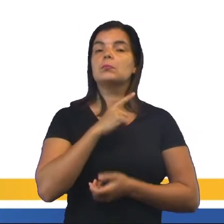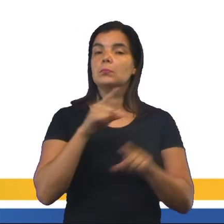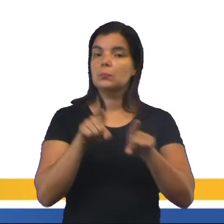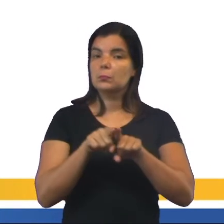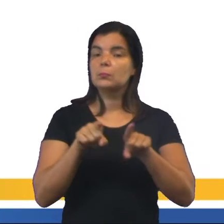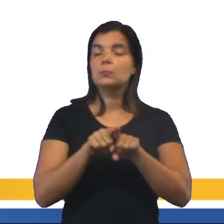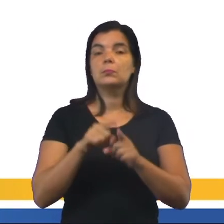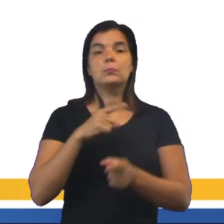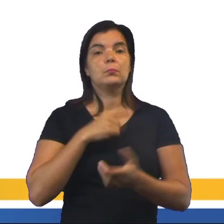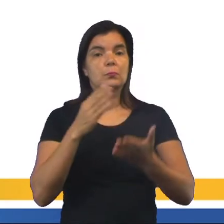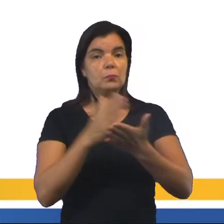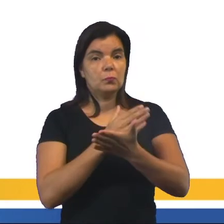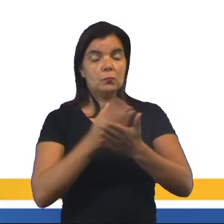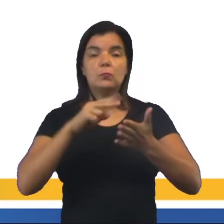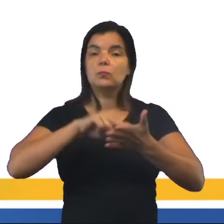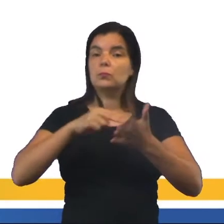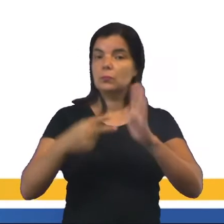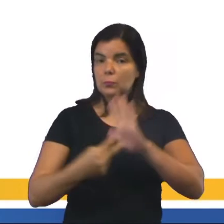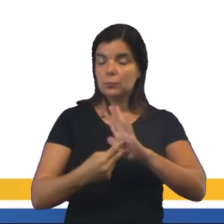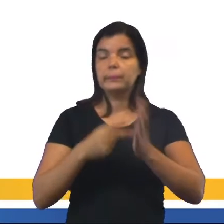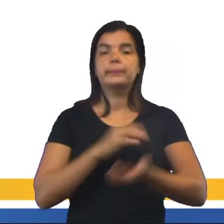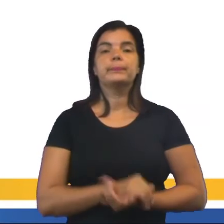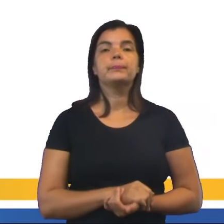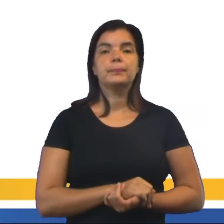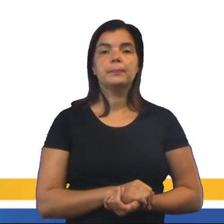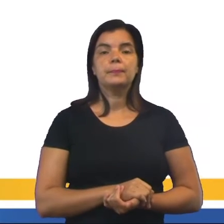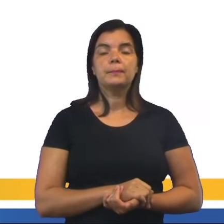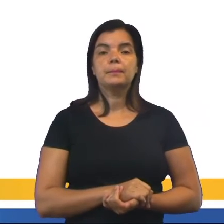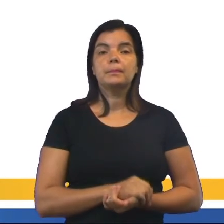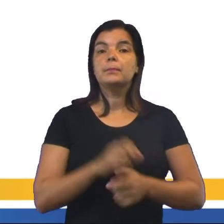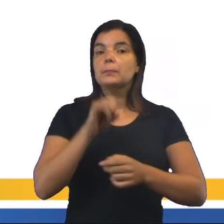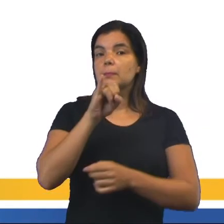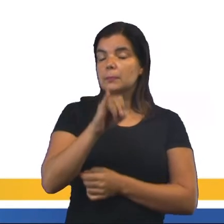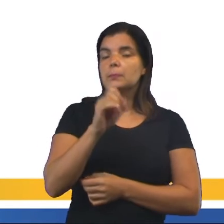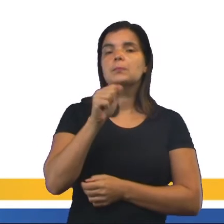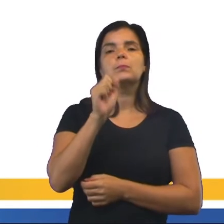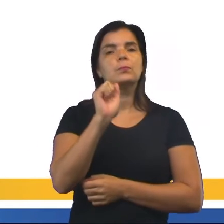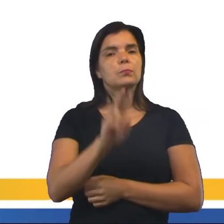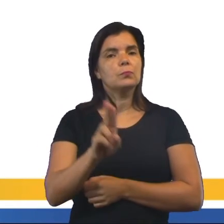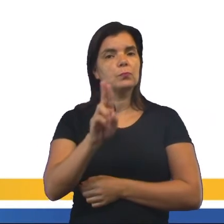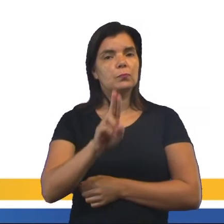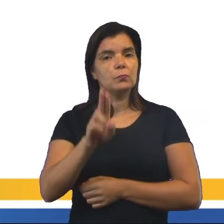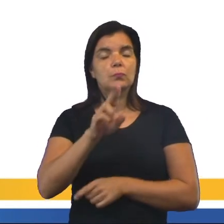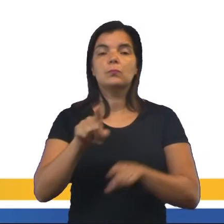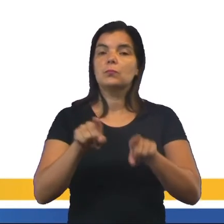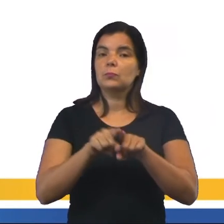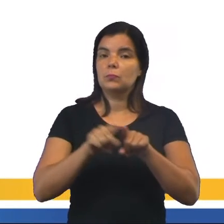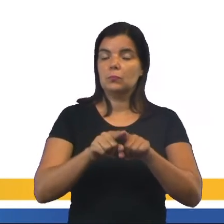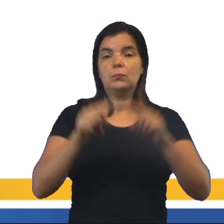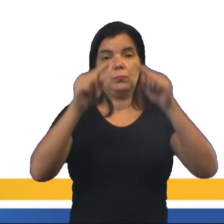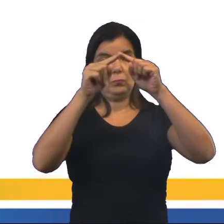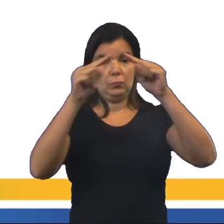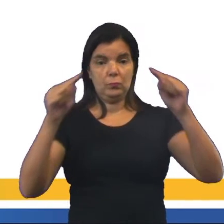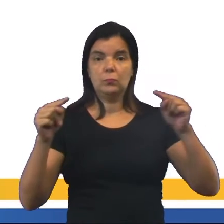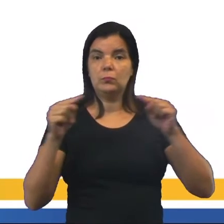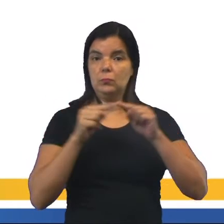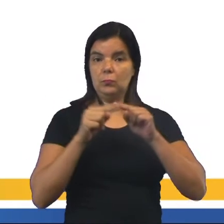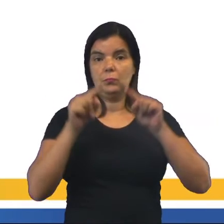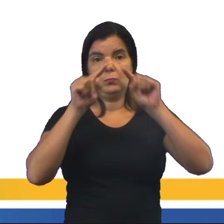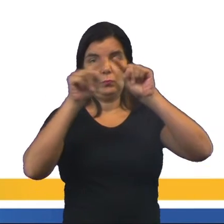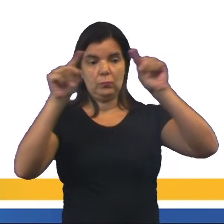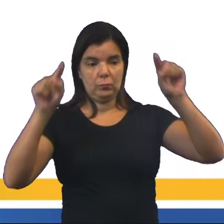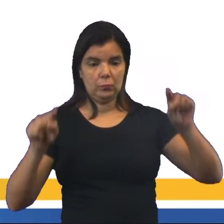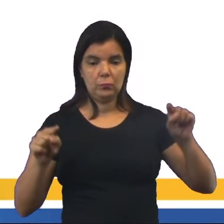também possuir algum significado, né? Se você pode utilizar um mapa mental fazendo um triângulo, fazendo um